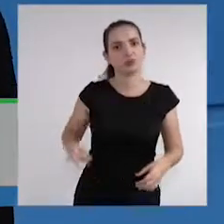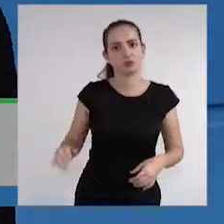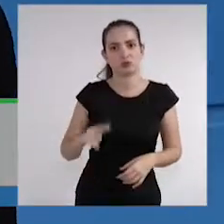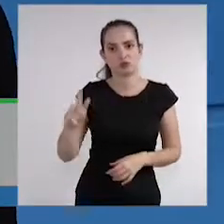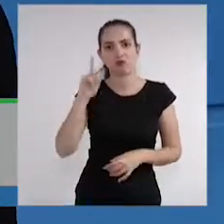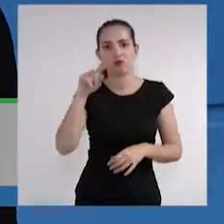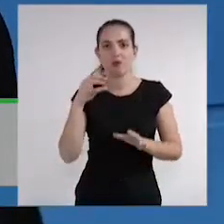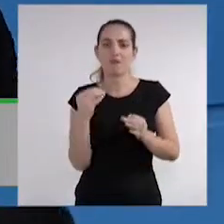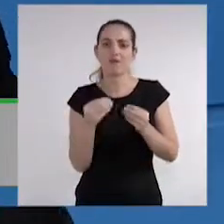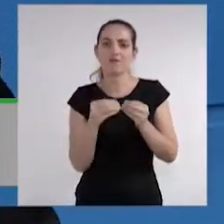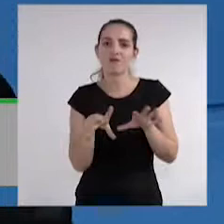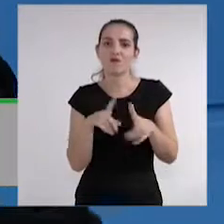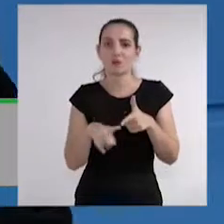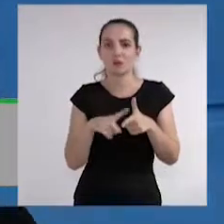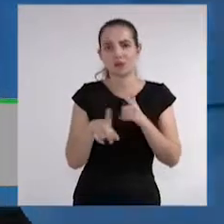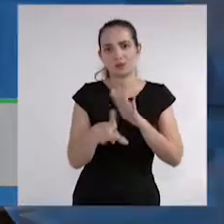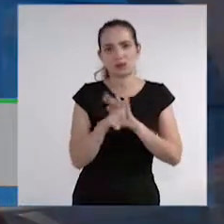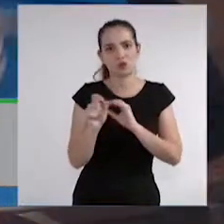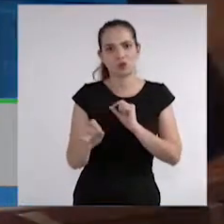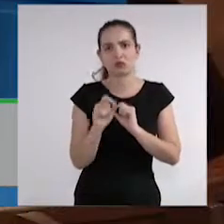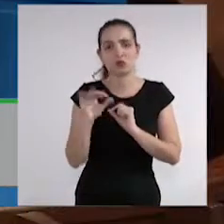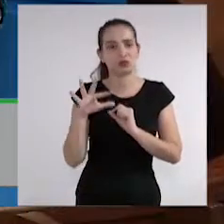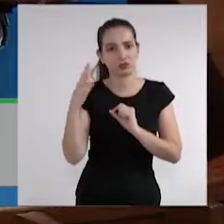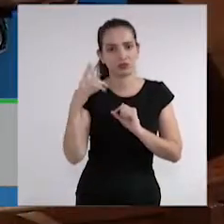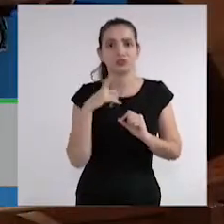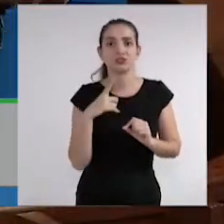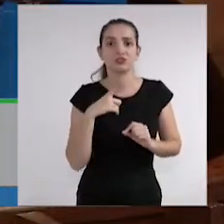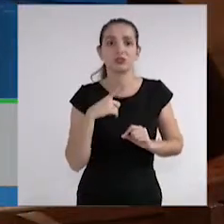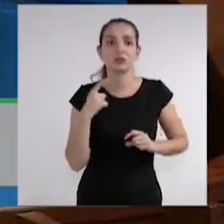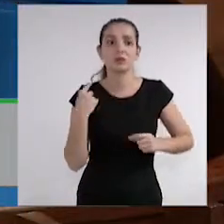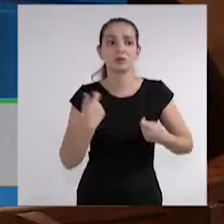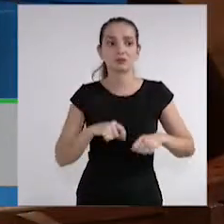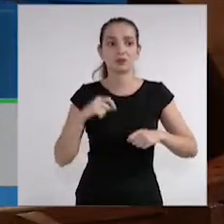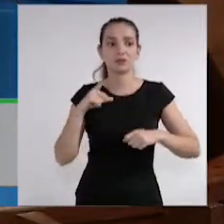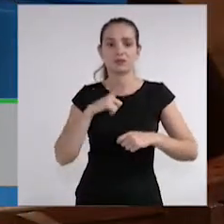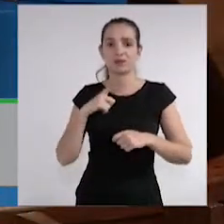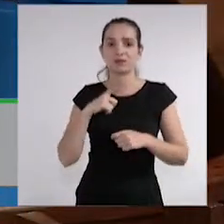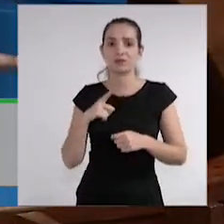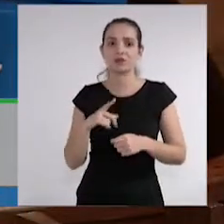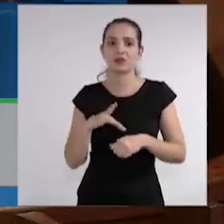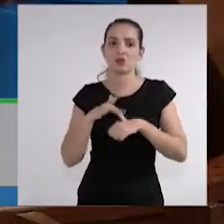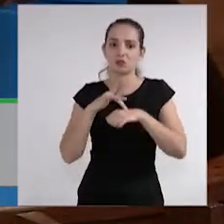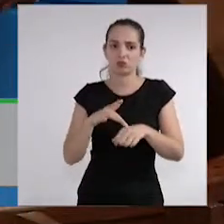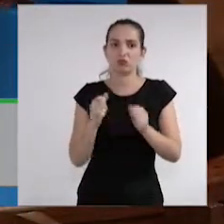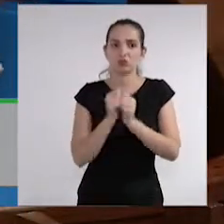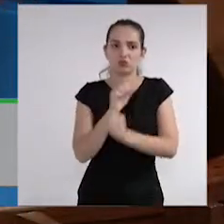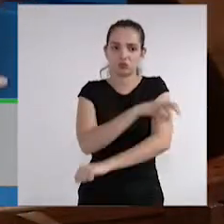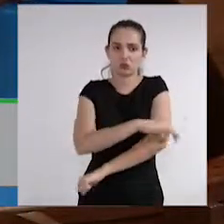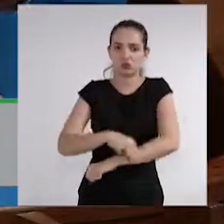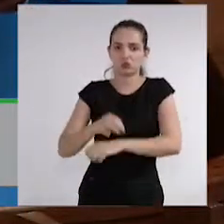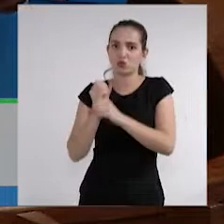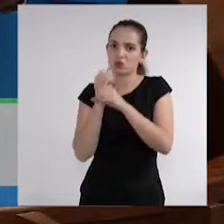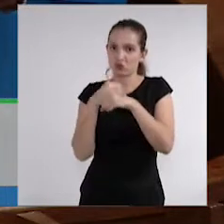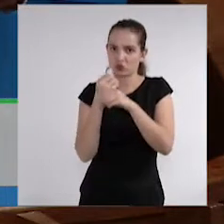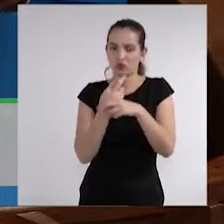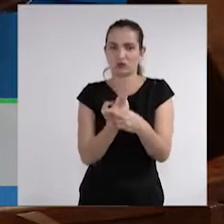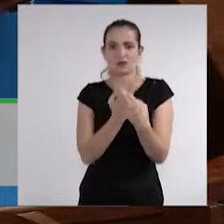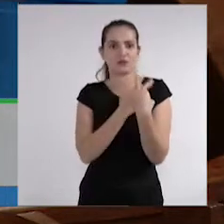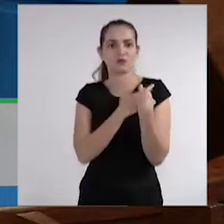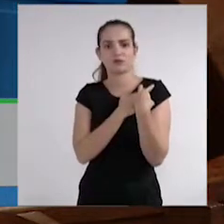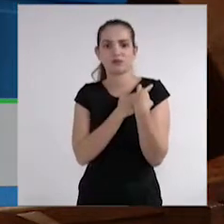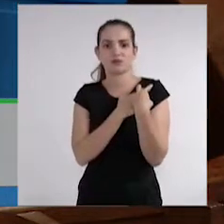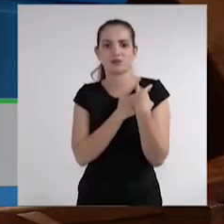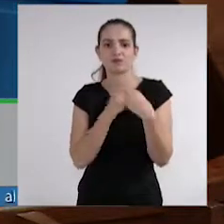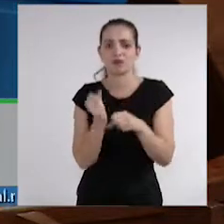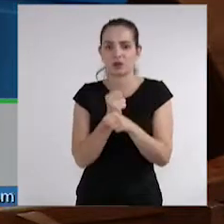falha da lei, o que acontece? Tinha que penalizar o engenheiro, junto com a empresa, o engenheiro responsável pela obra.